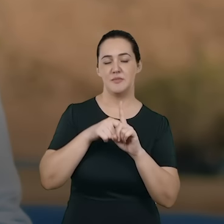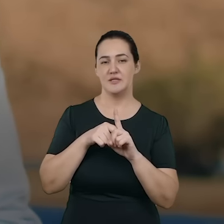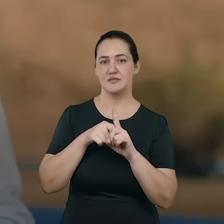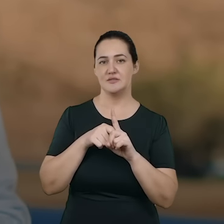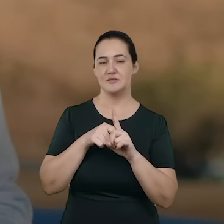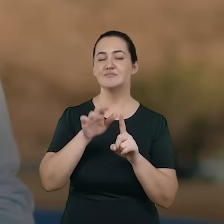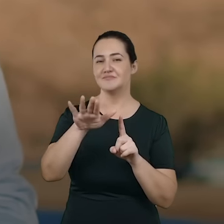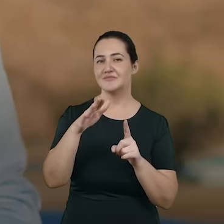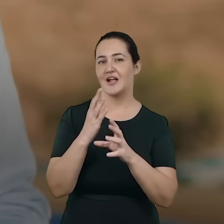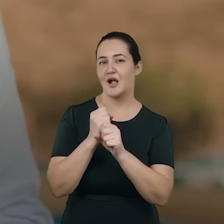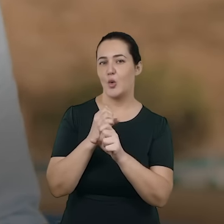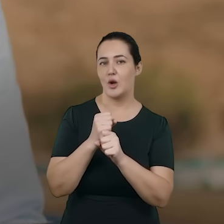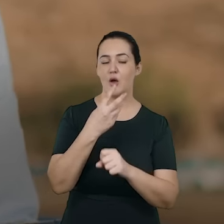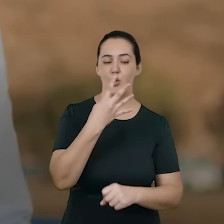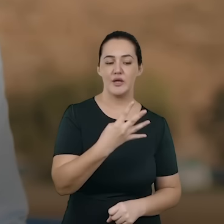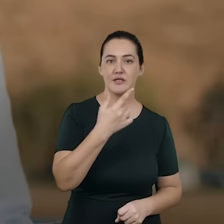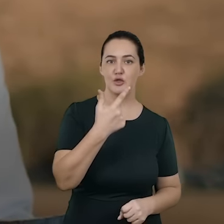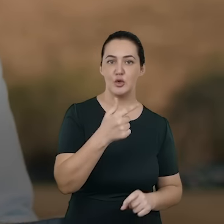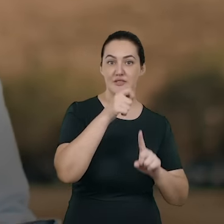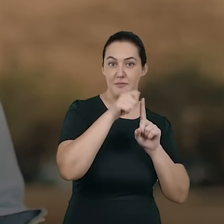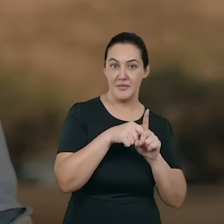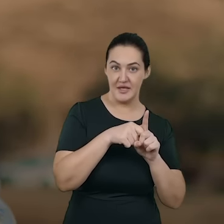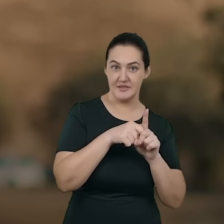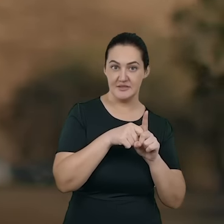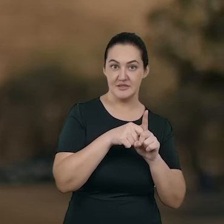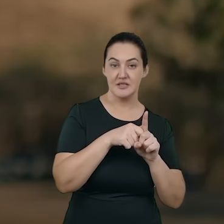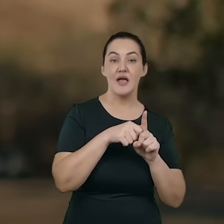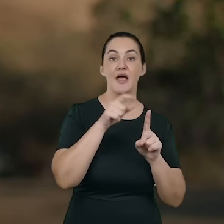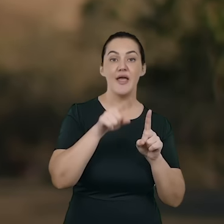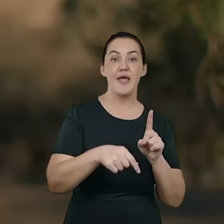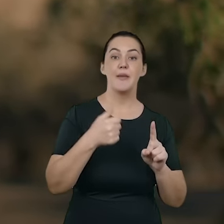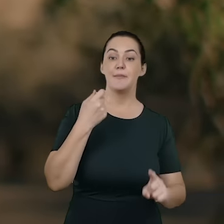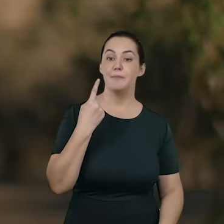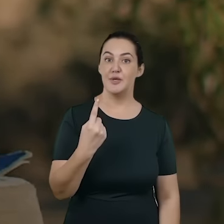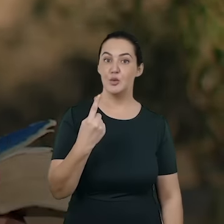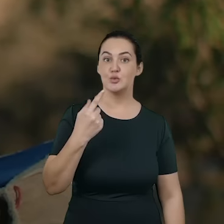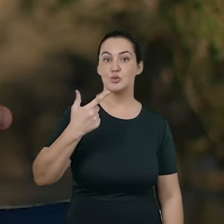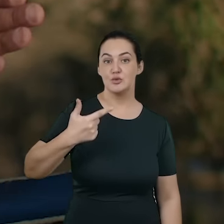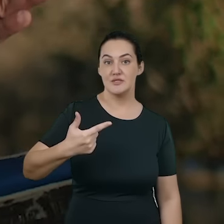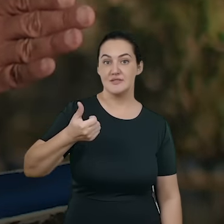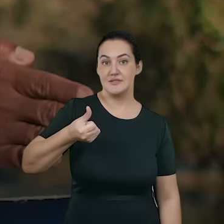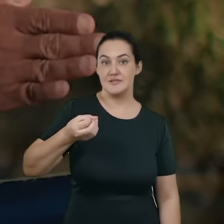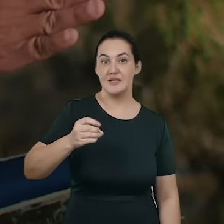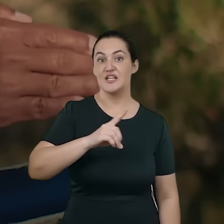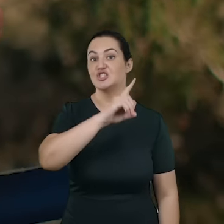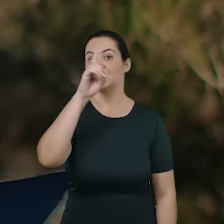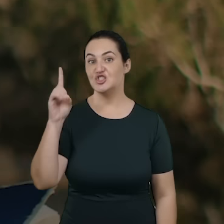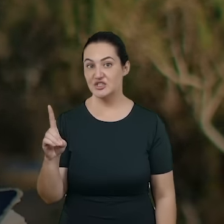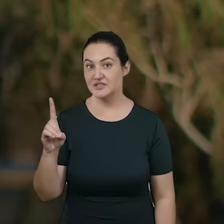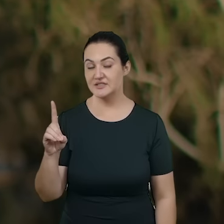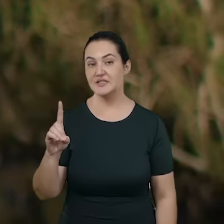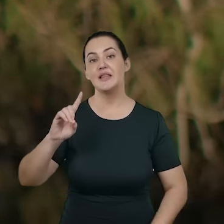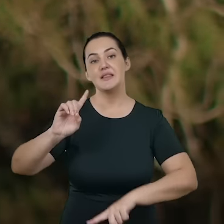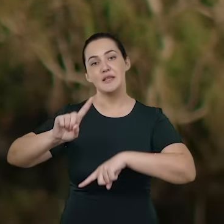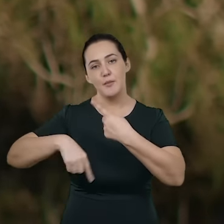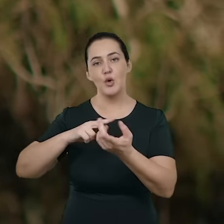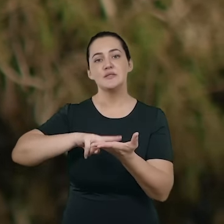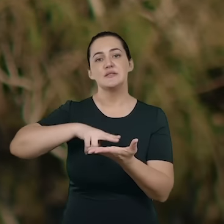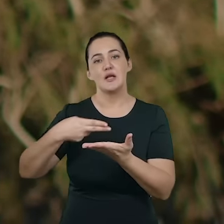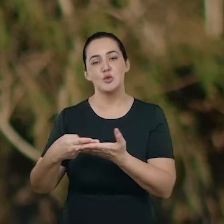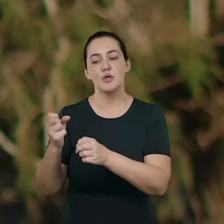42 meses dão 1260 dias, ou 1.260 anos